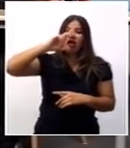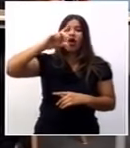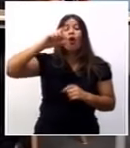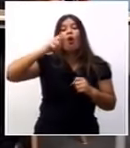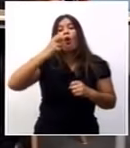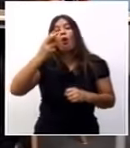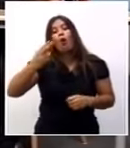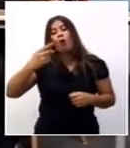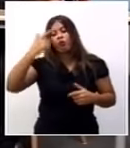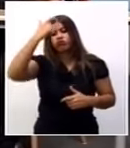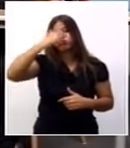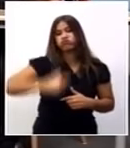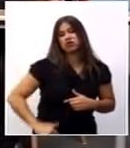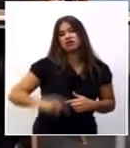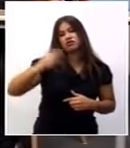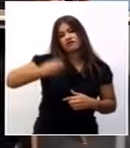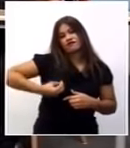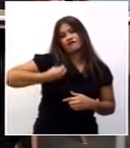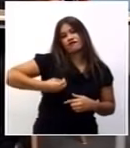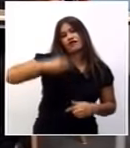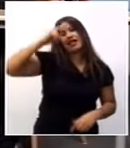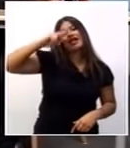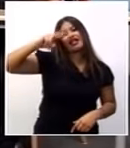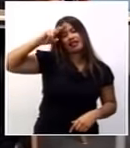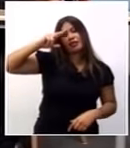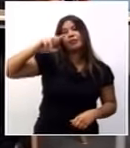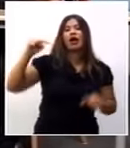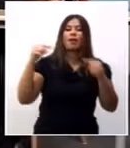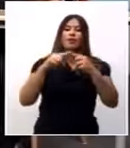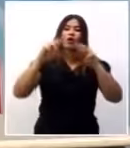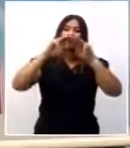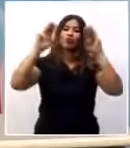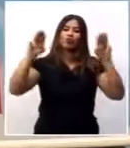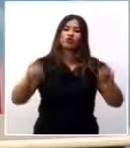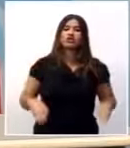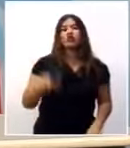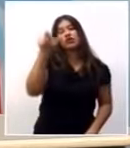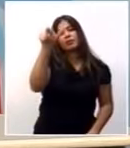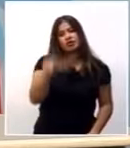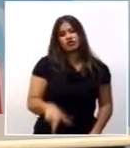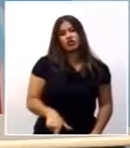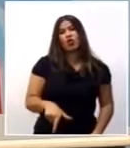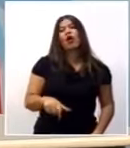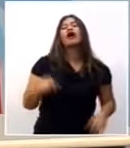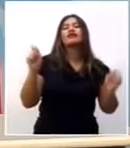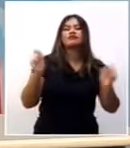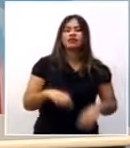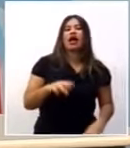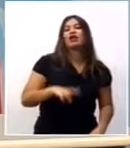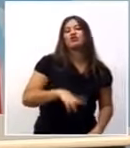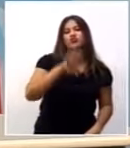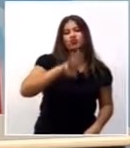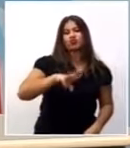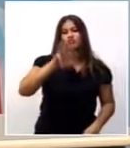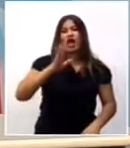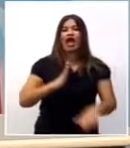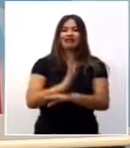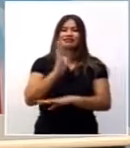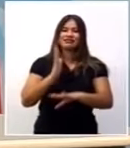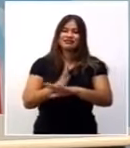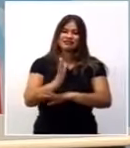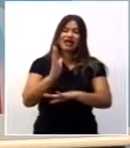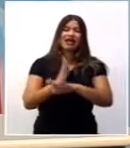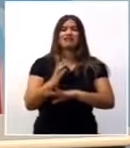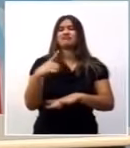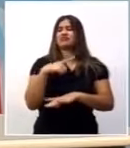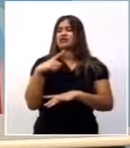conta um pedaço da história dela. É um Museu da Pessoa. Vocês podem estar acessando esse site, ele é livre, vocês podem ver algumas